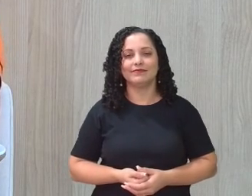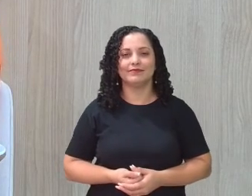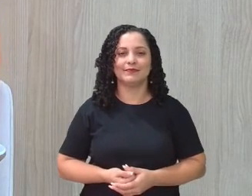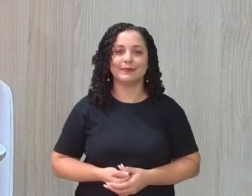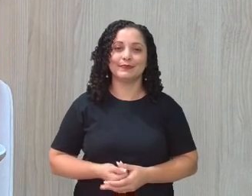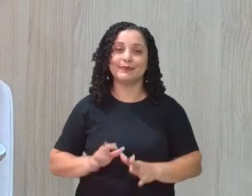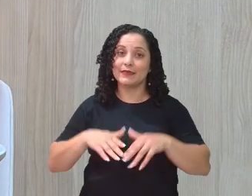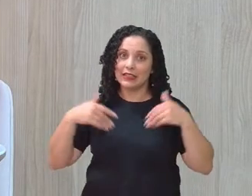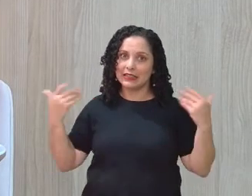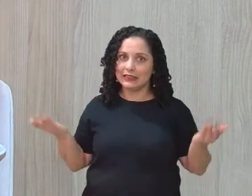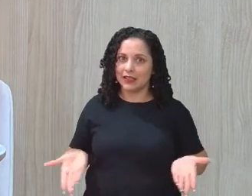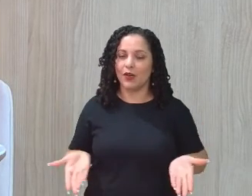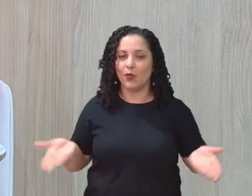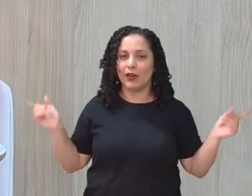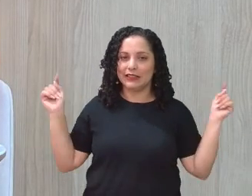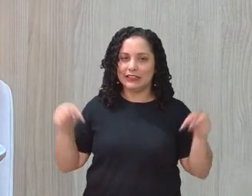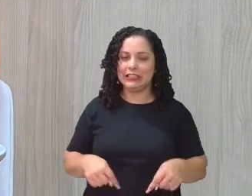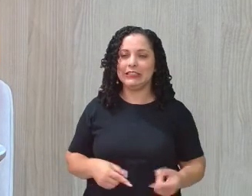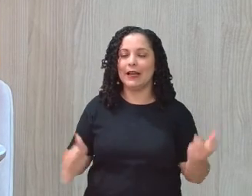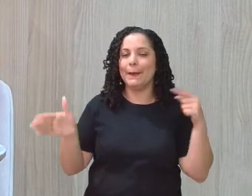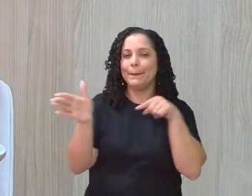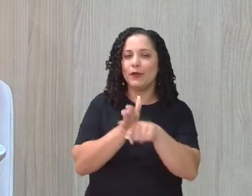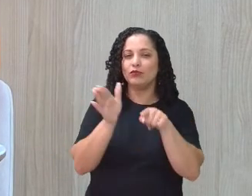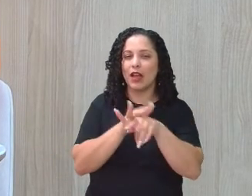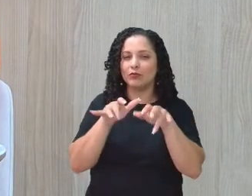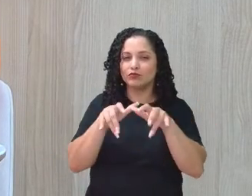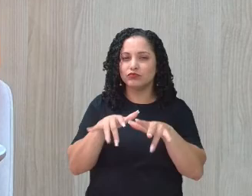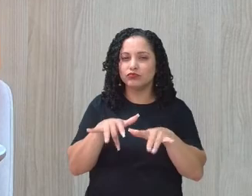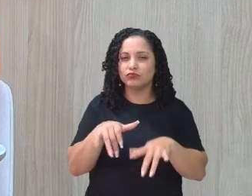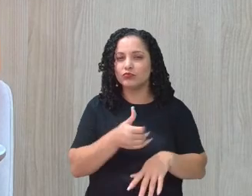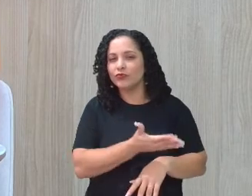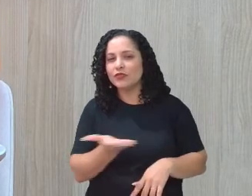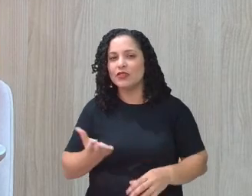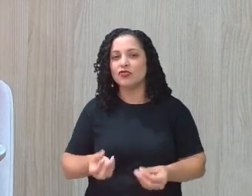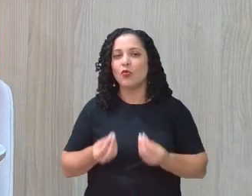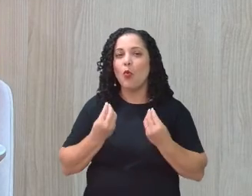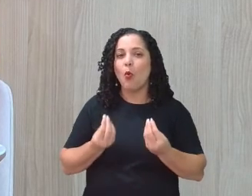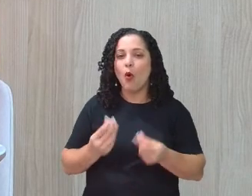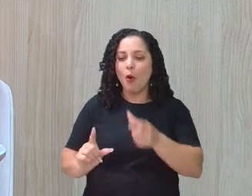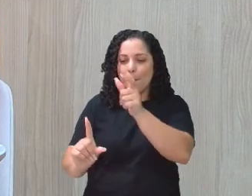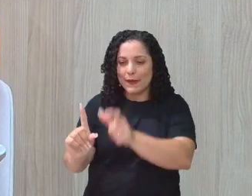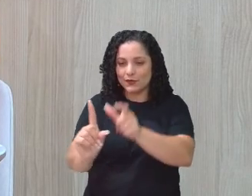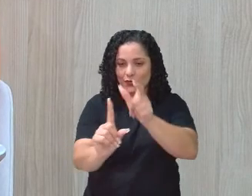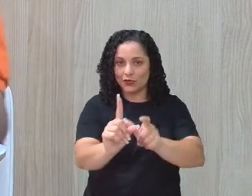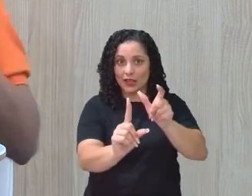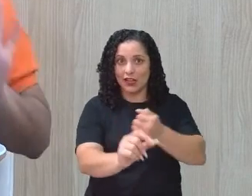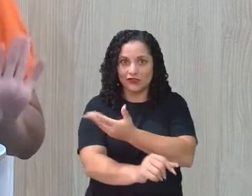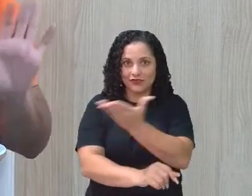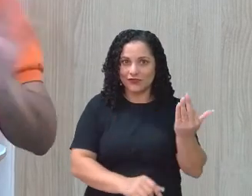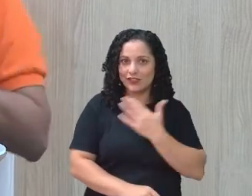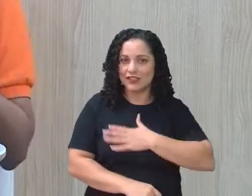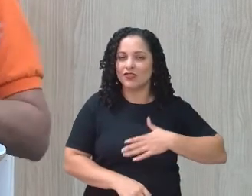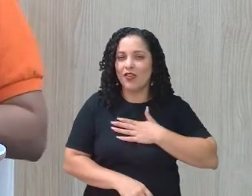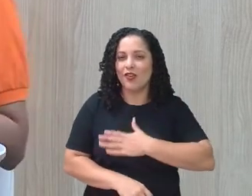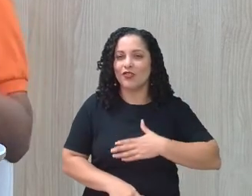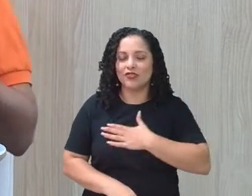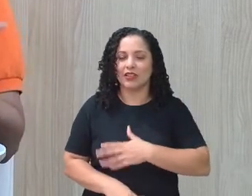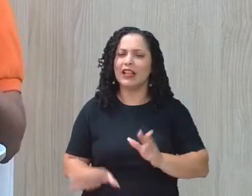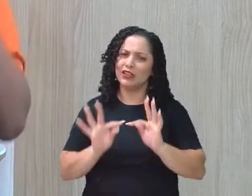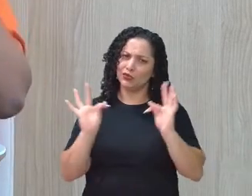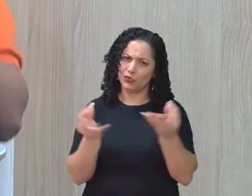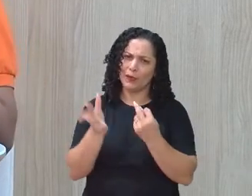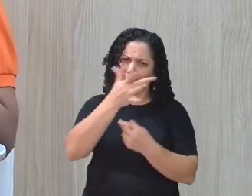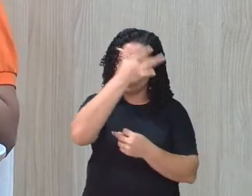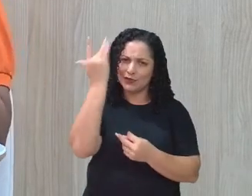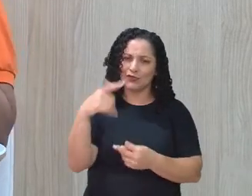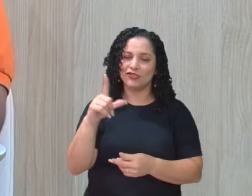Oi, gente, então, estava aqui perguntando para vocês quais são as suas personagens preferidas, né? Porque todo mundo tem, mesmo